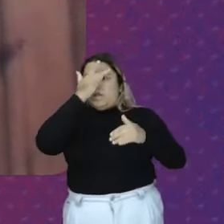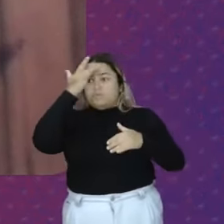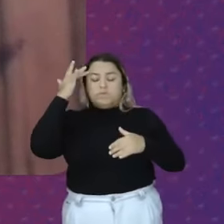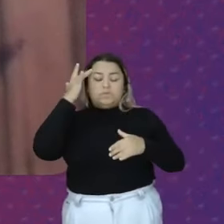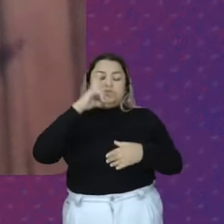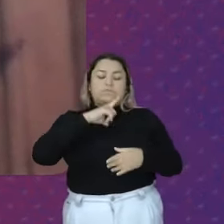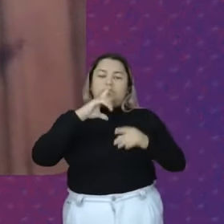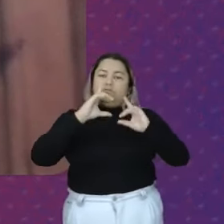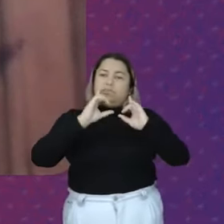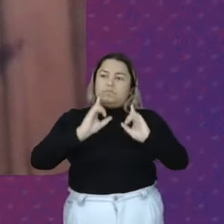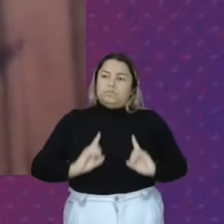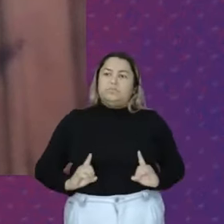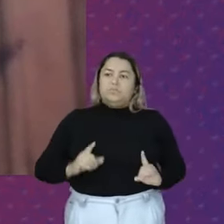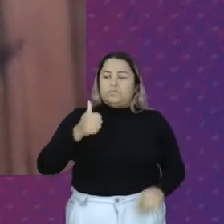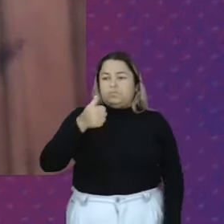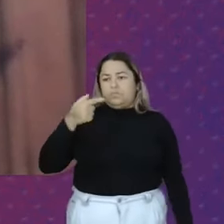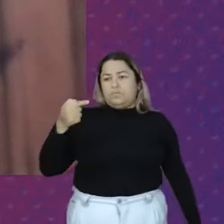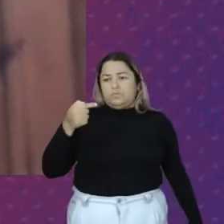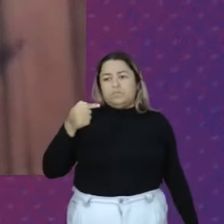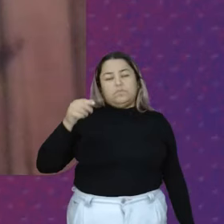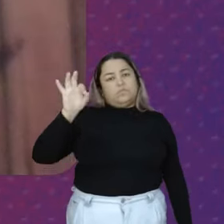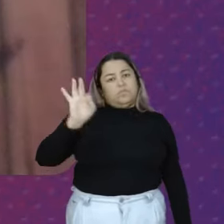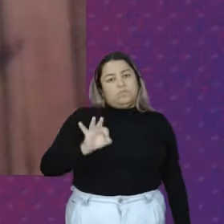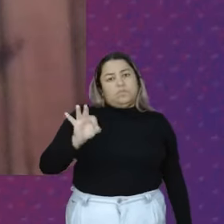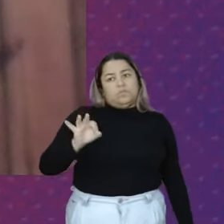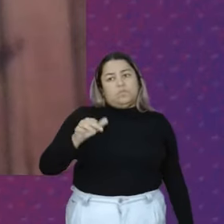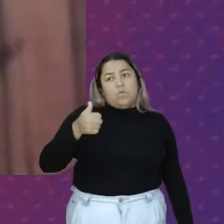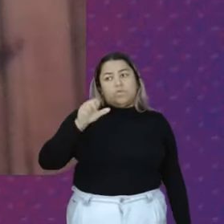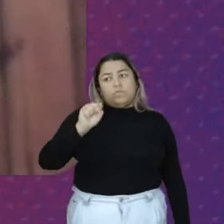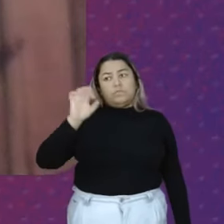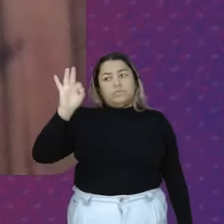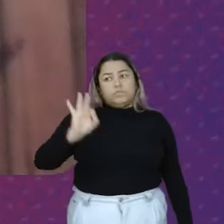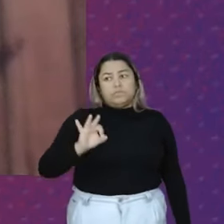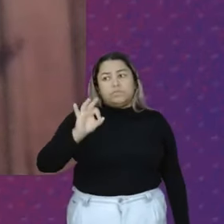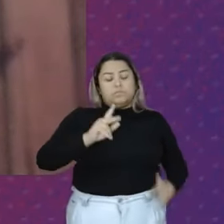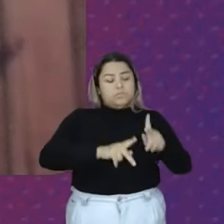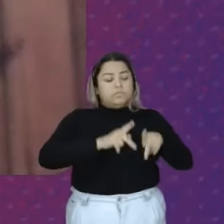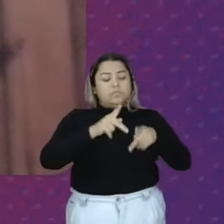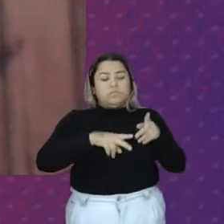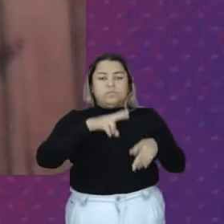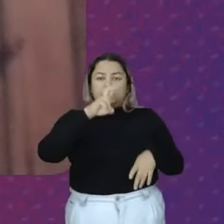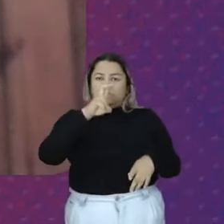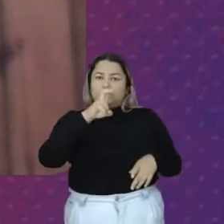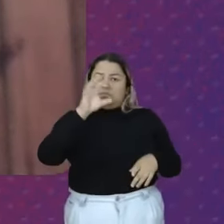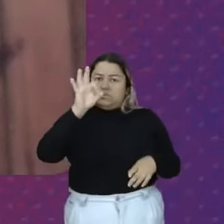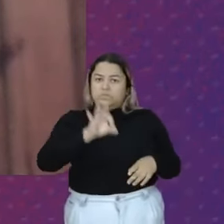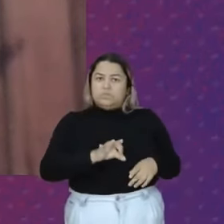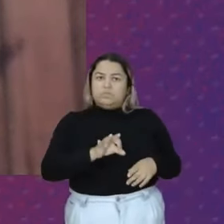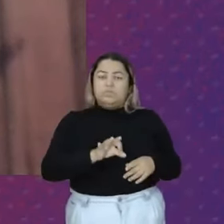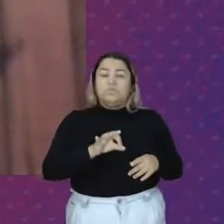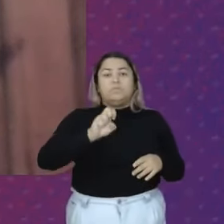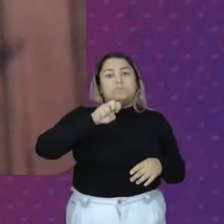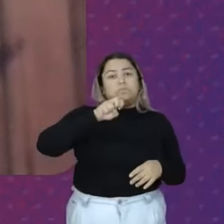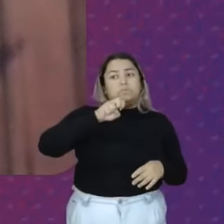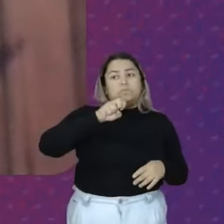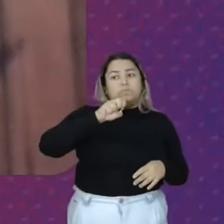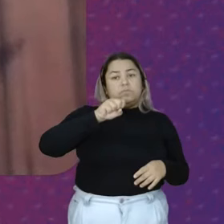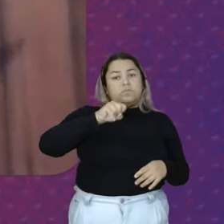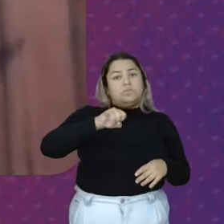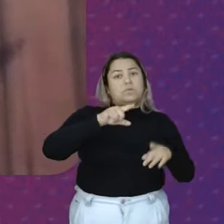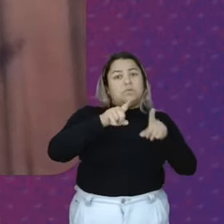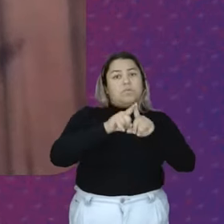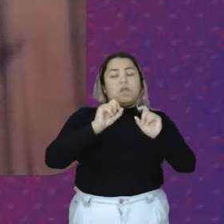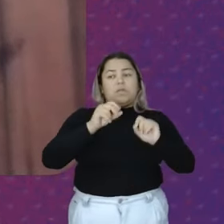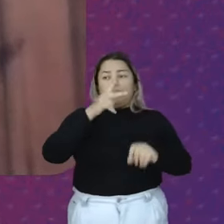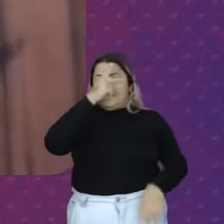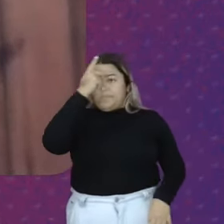deficiência são 17 A 18% da população as pessoas com com deficiência são somente 5% sendo que as pessoas das pessoas com